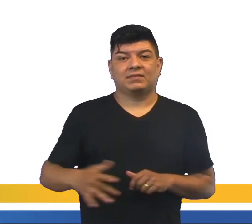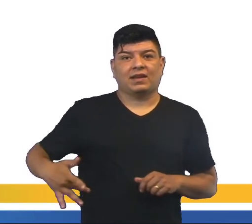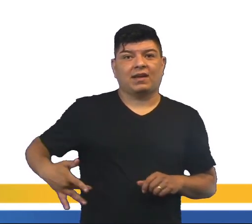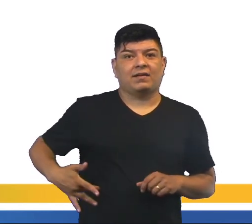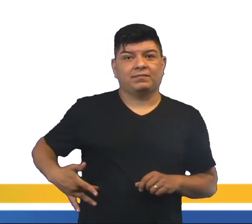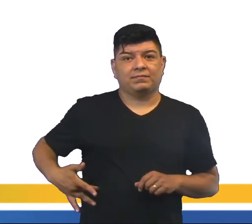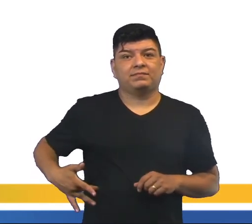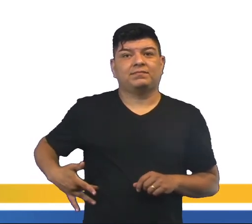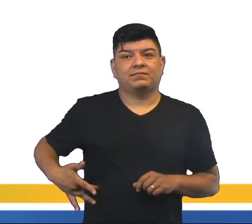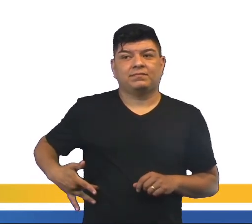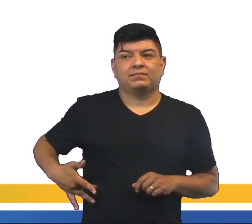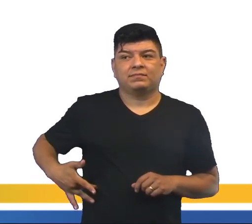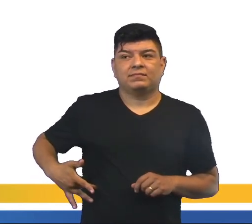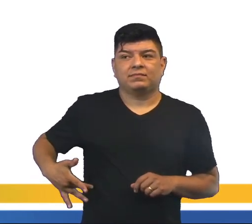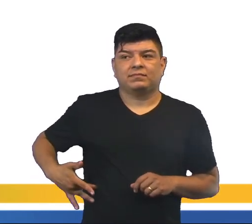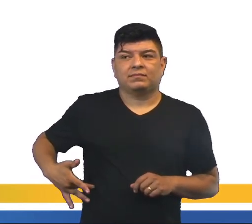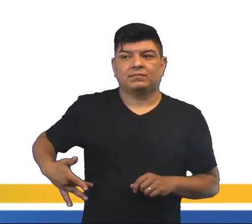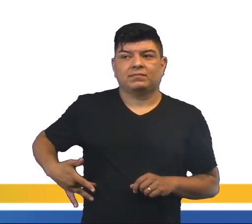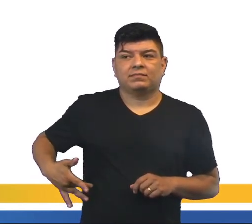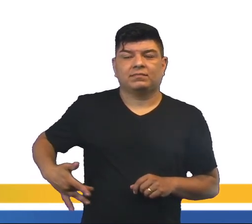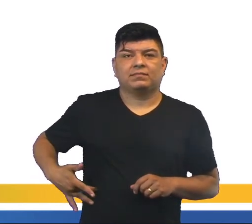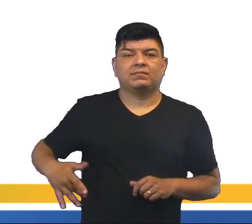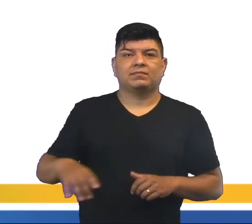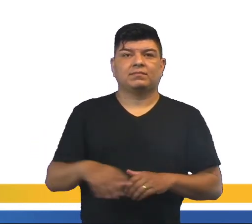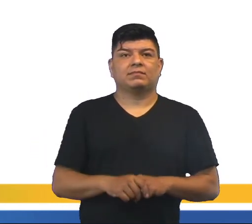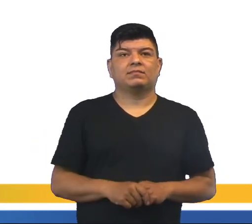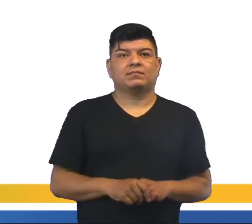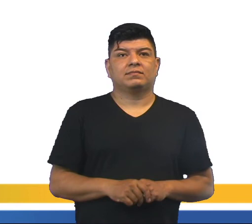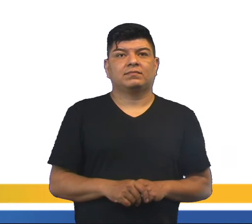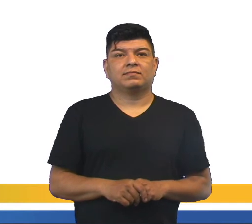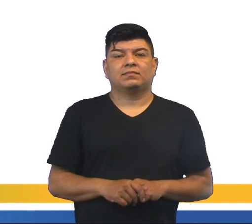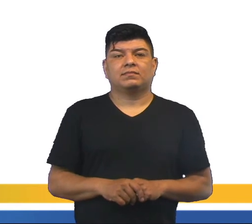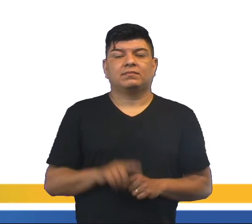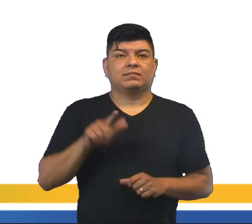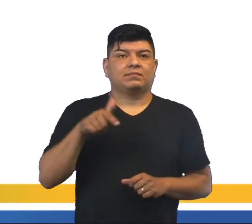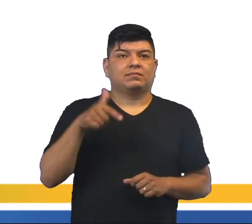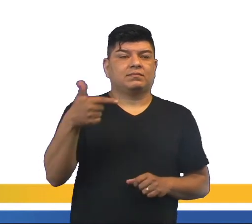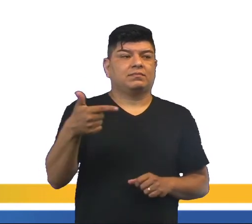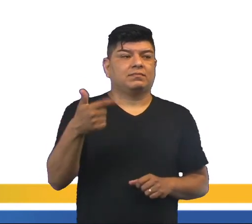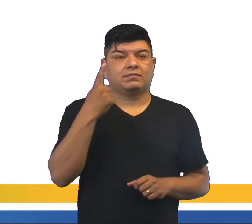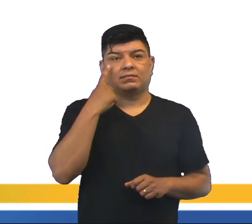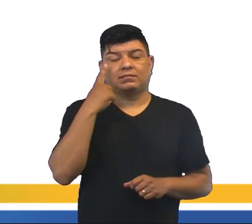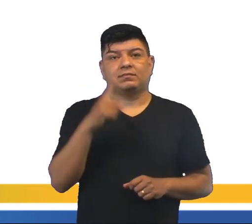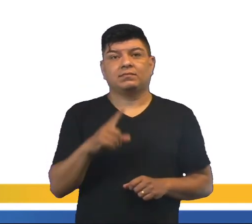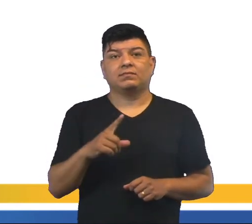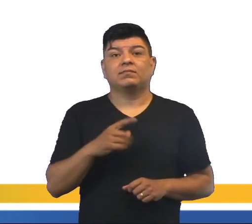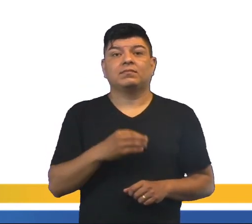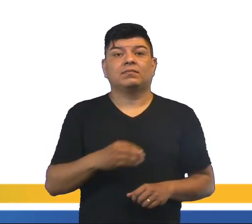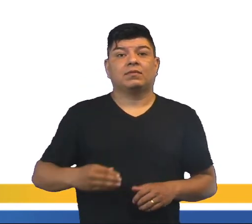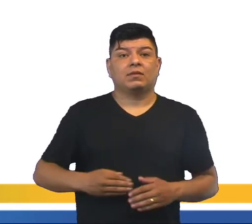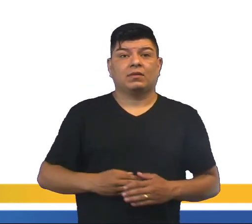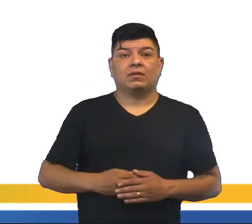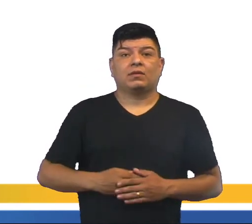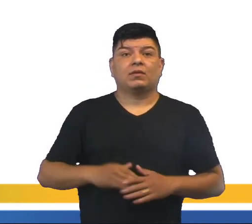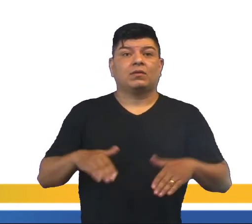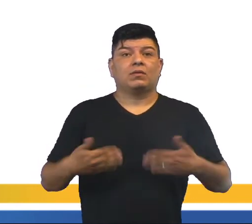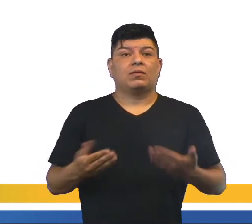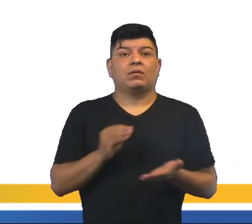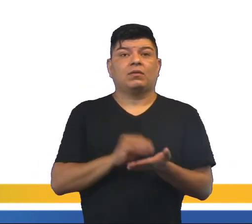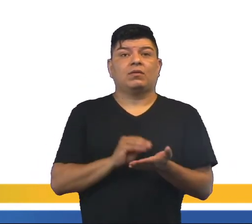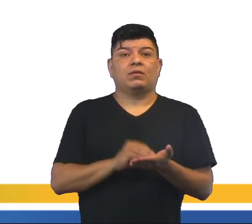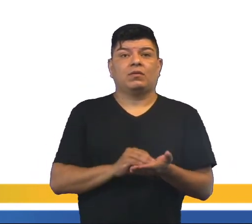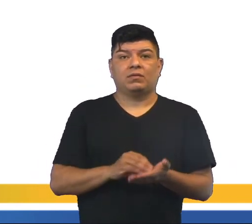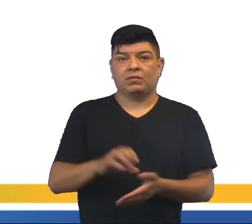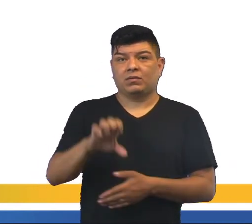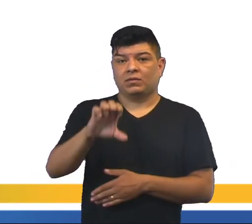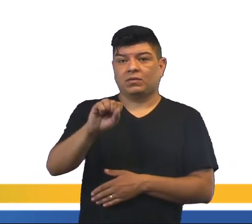fígado, né? Nós temos o fígado. Vamos ver aí do outro lado, o intestino que está faltando é o